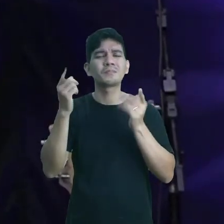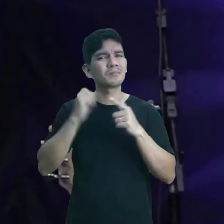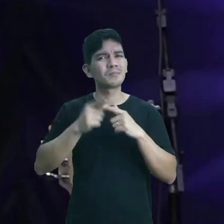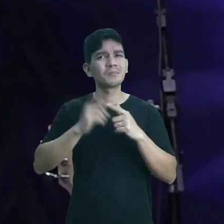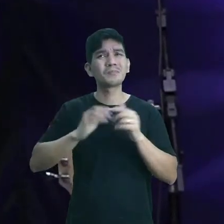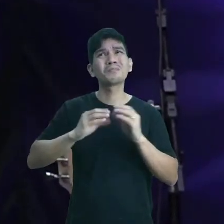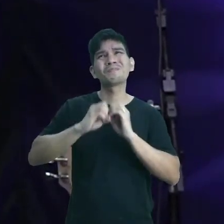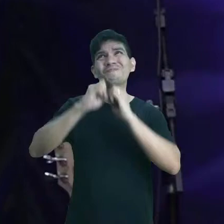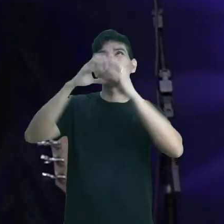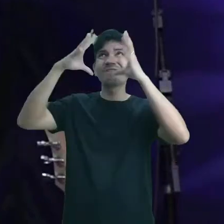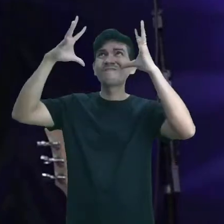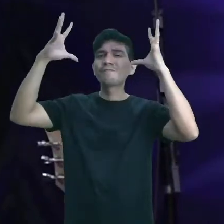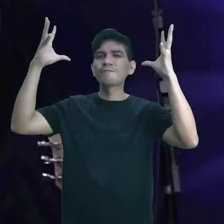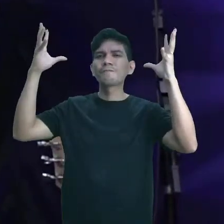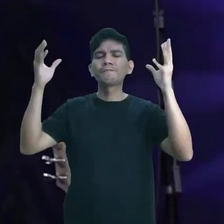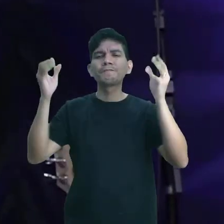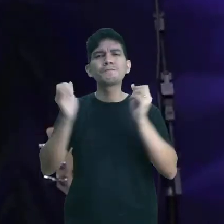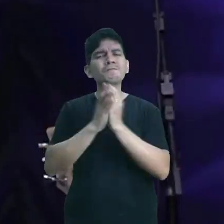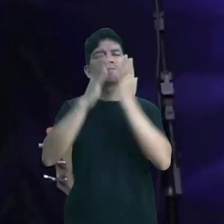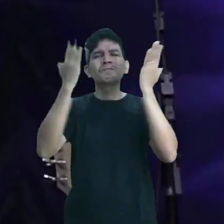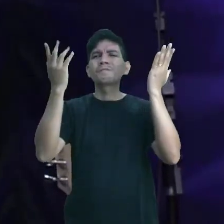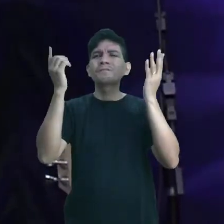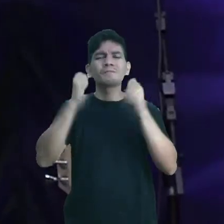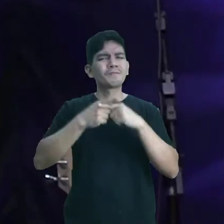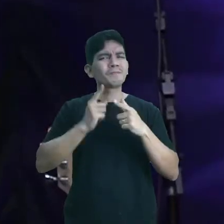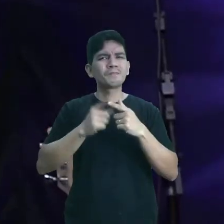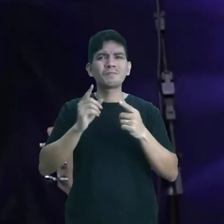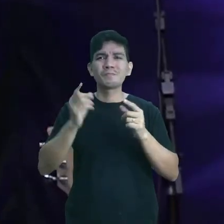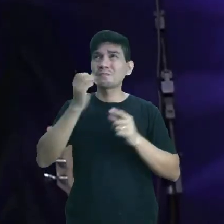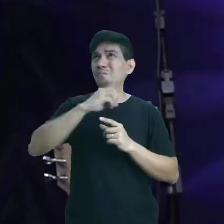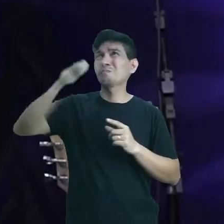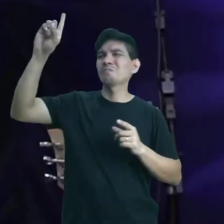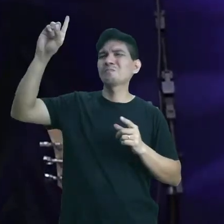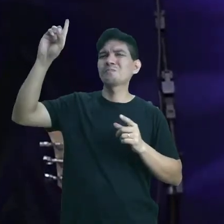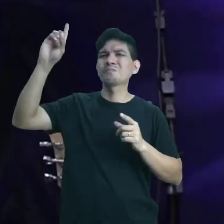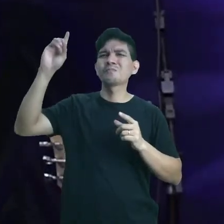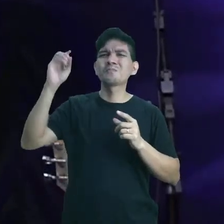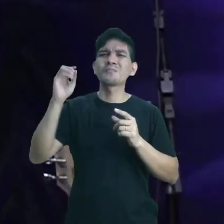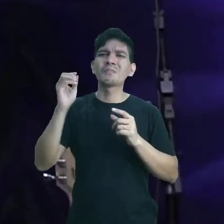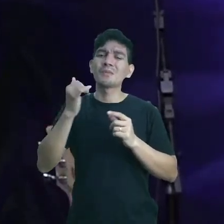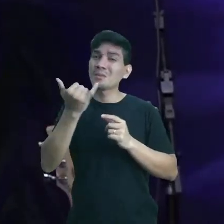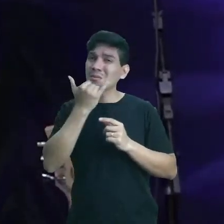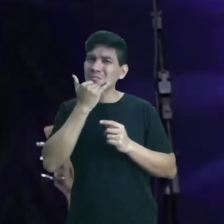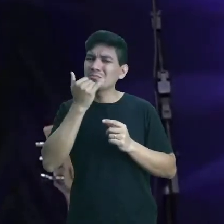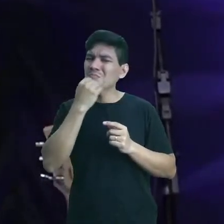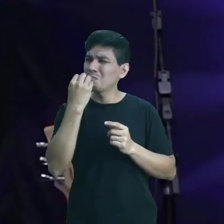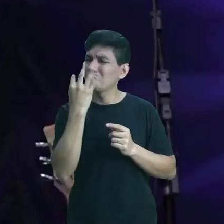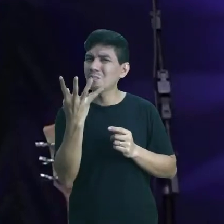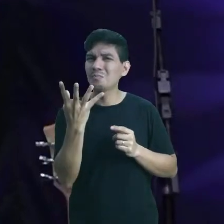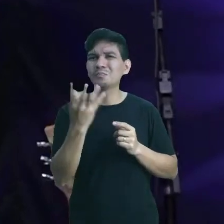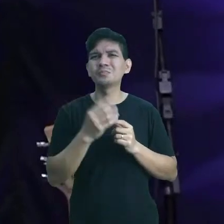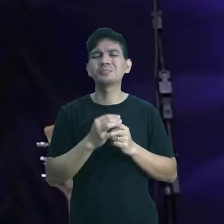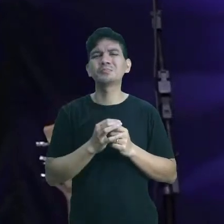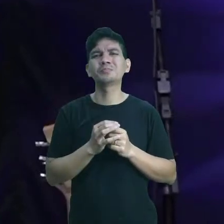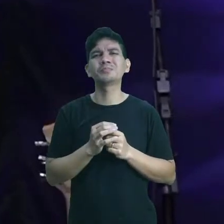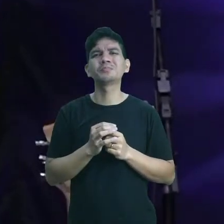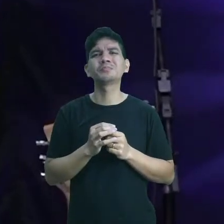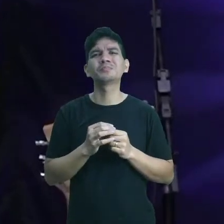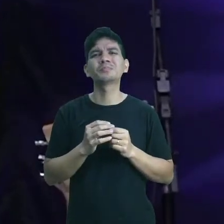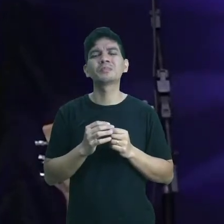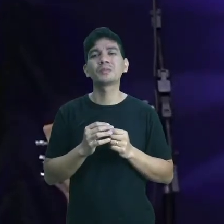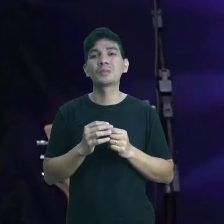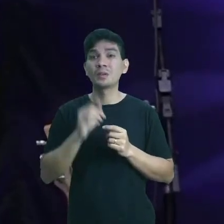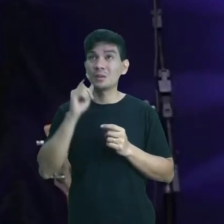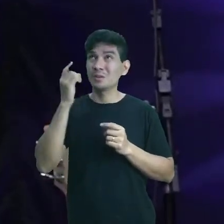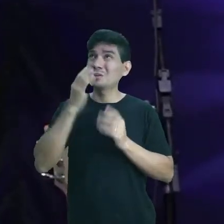grande. Eu te louvo porque Tu és um Deus tão misericordioso e bondoso. Eu te louvo porque o Senhor